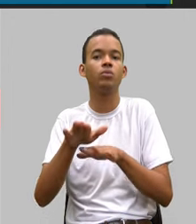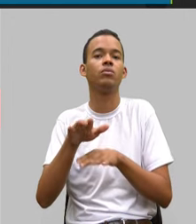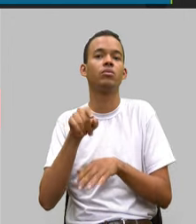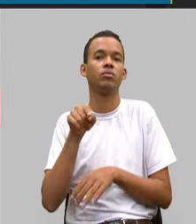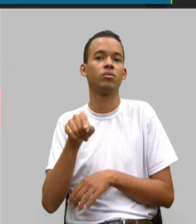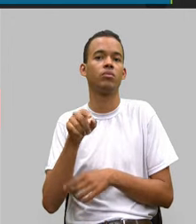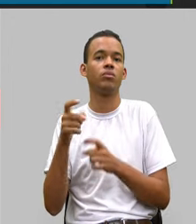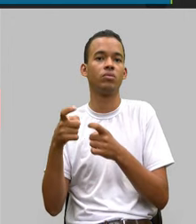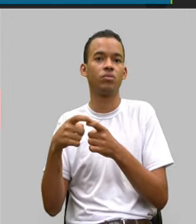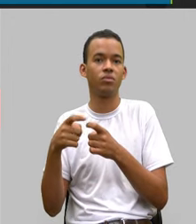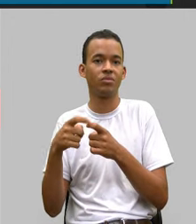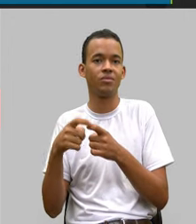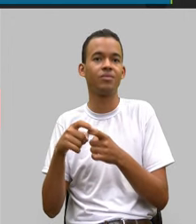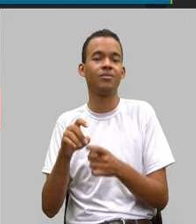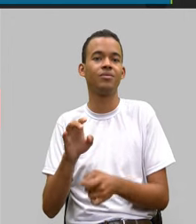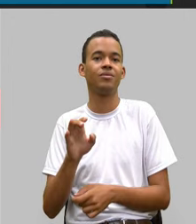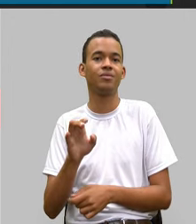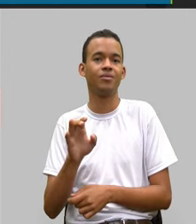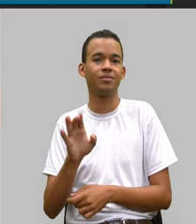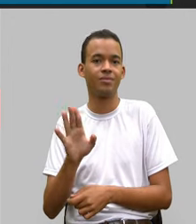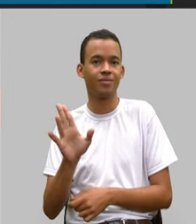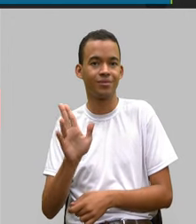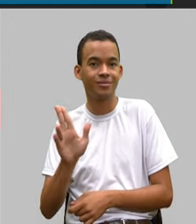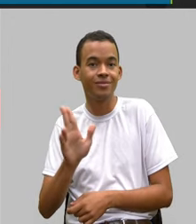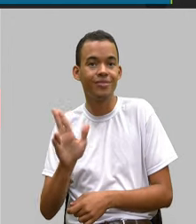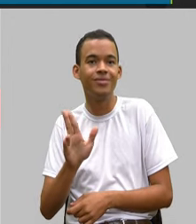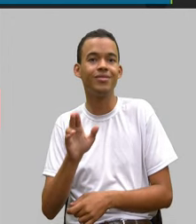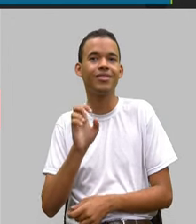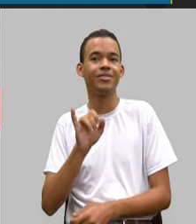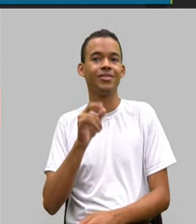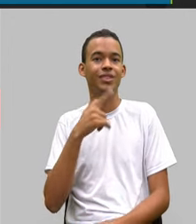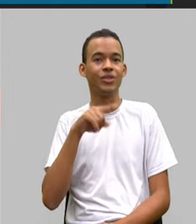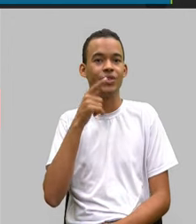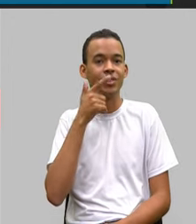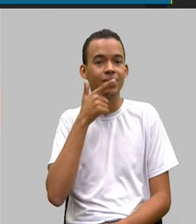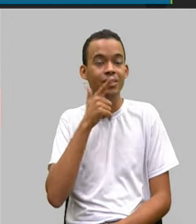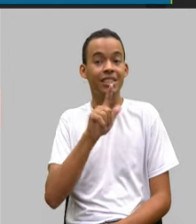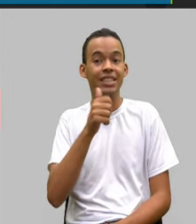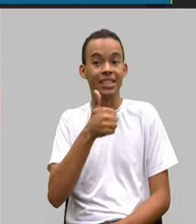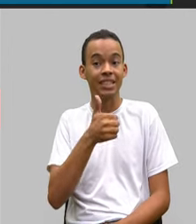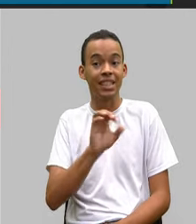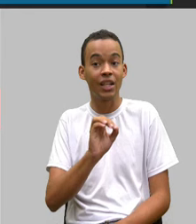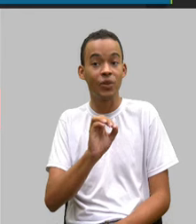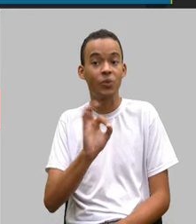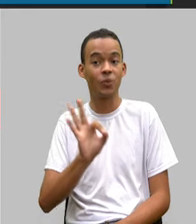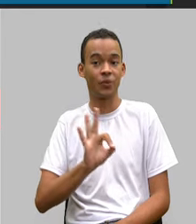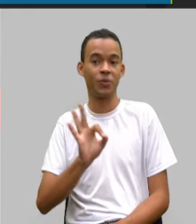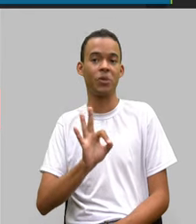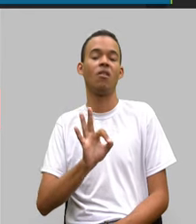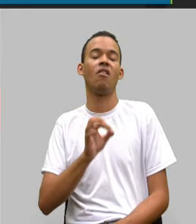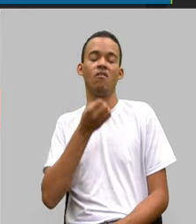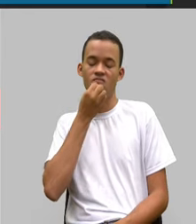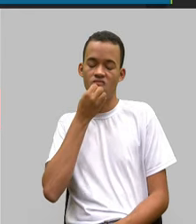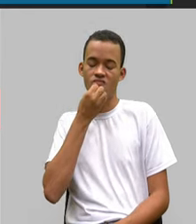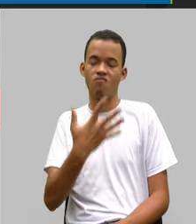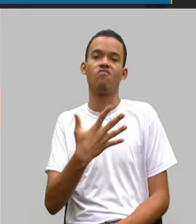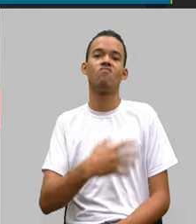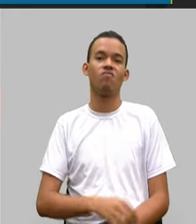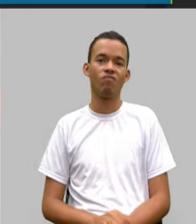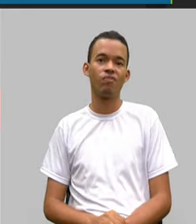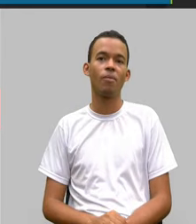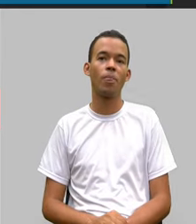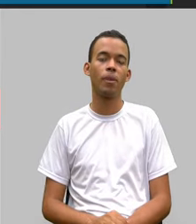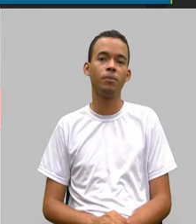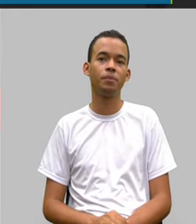acredito que se a gente conseguir tirar 10% com a cannabis nós vamos tá fazendo muito muita coisa bom a